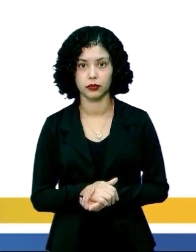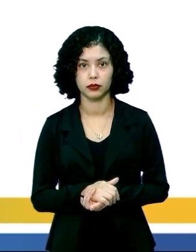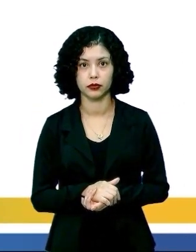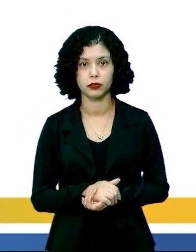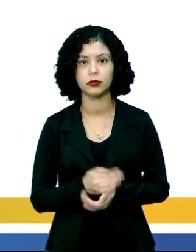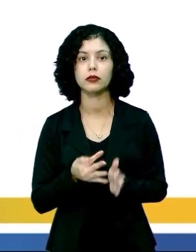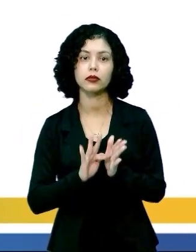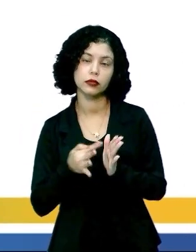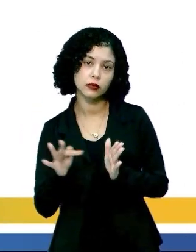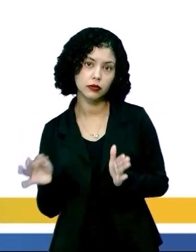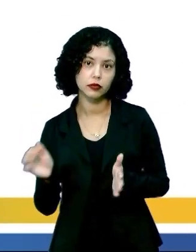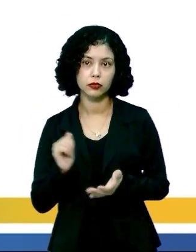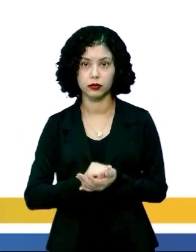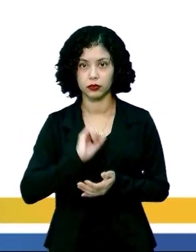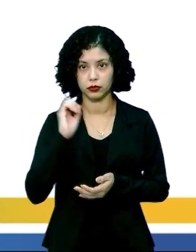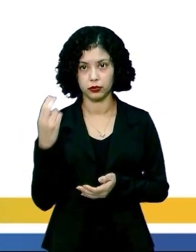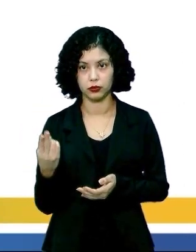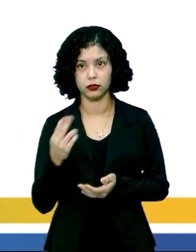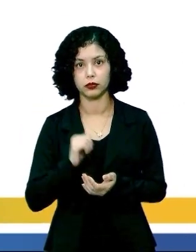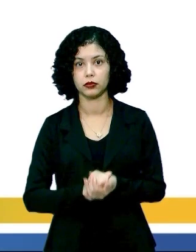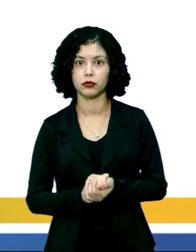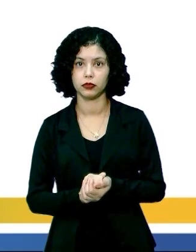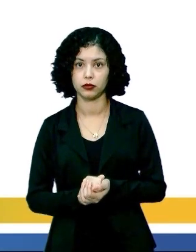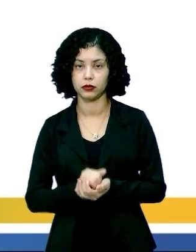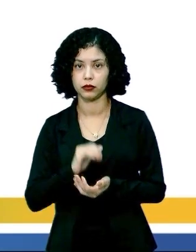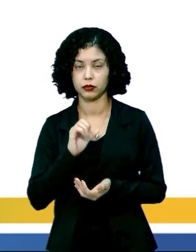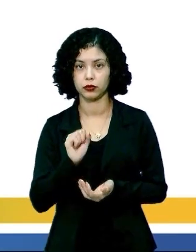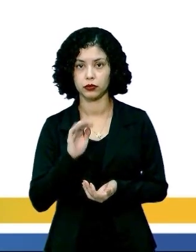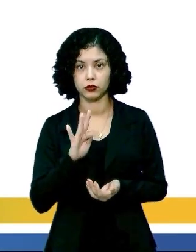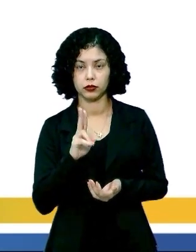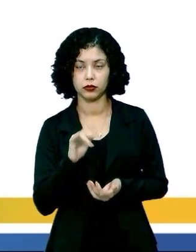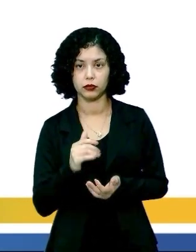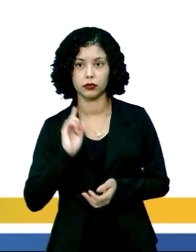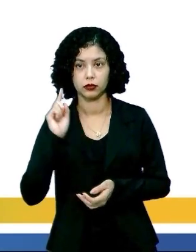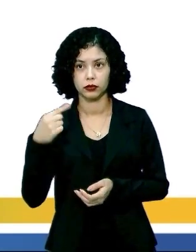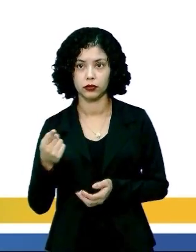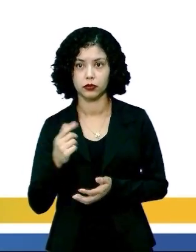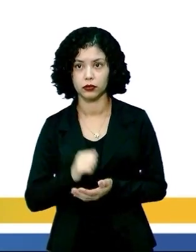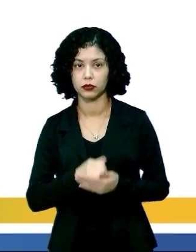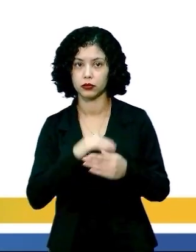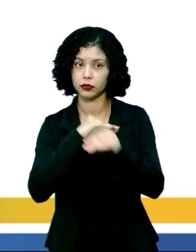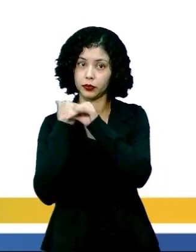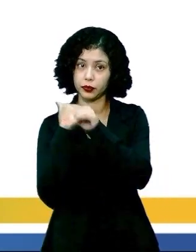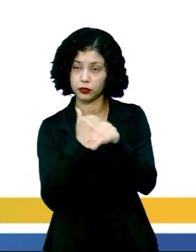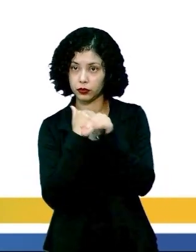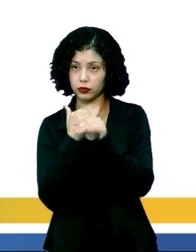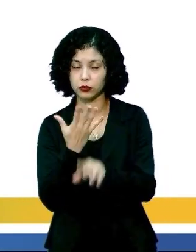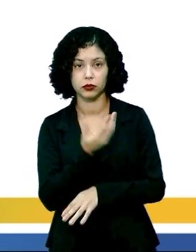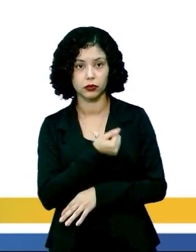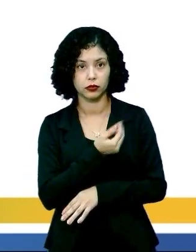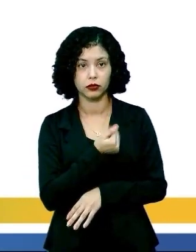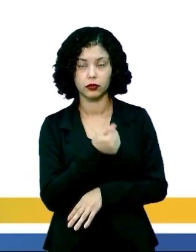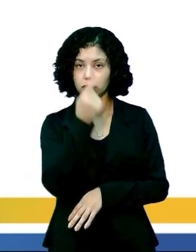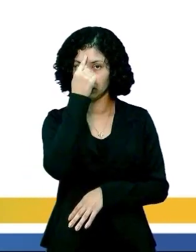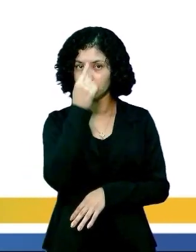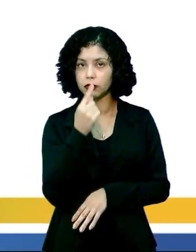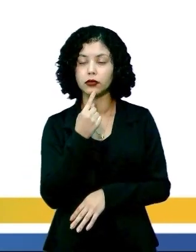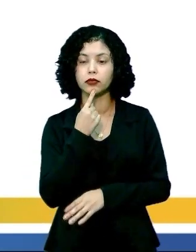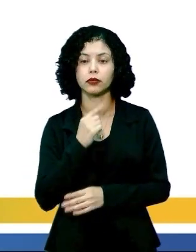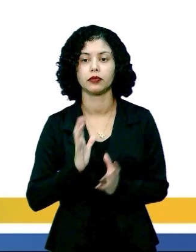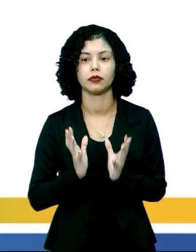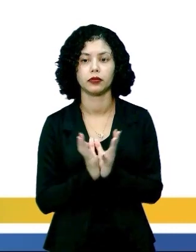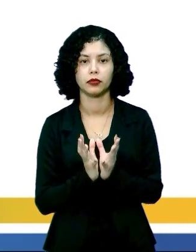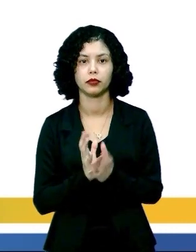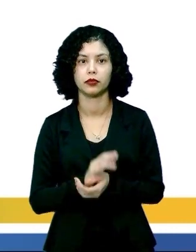Uma função sobrejetora ou função sobrejetiva é aquela cujo o contradomínio é igual ao